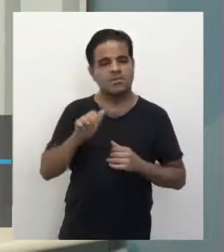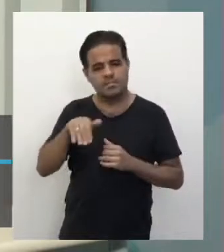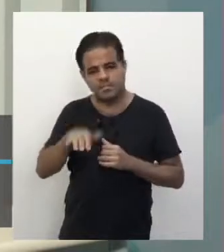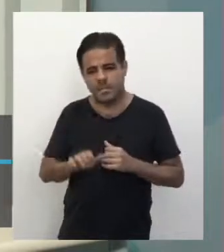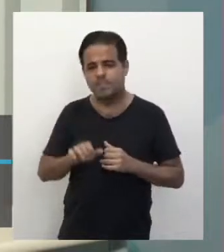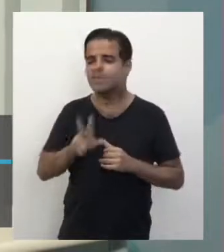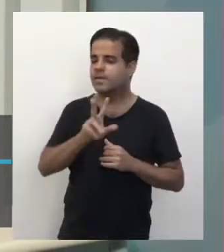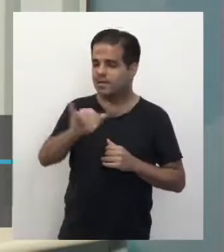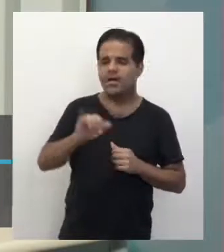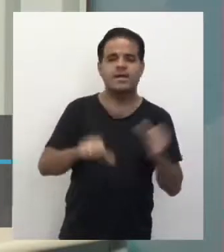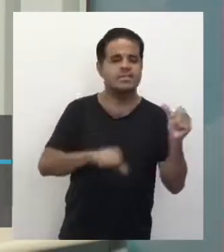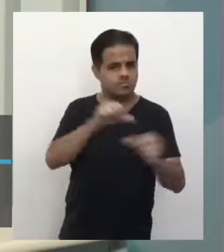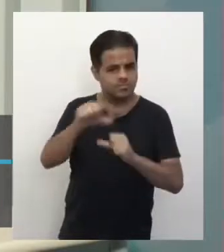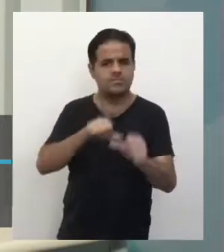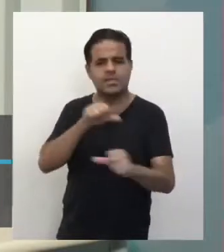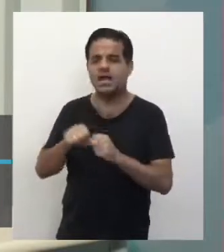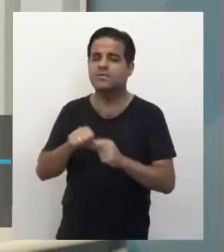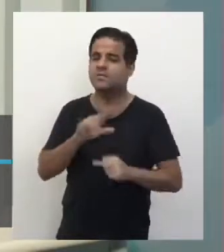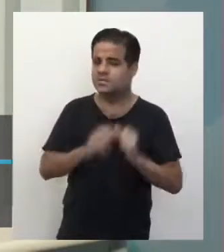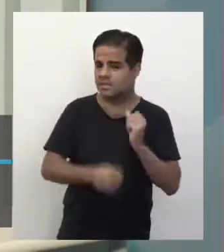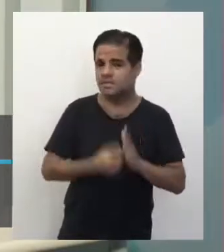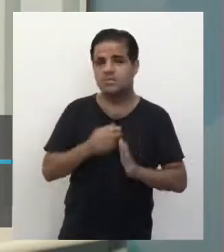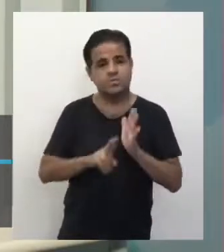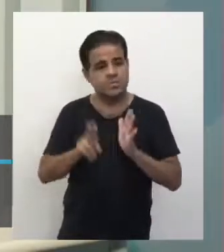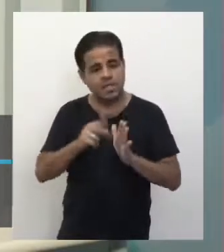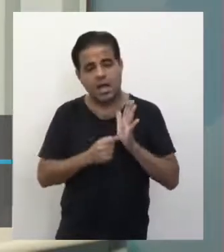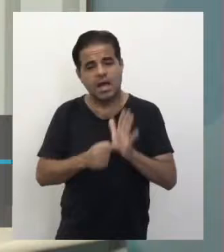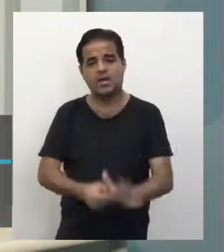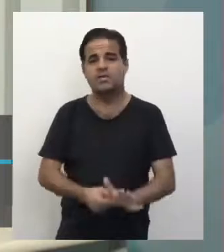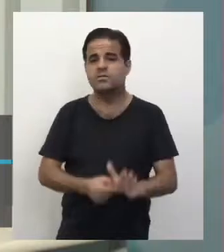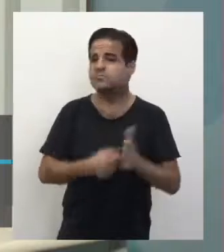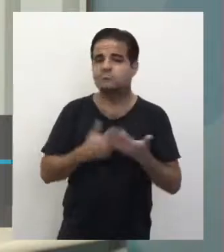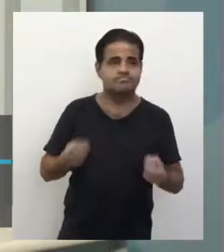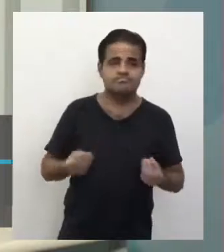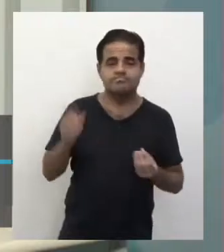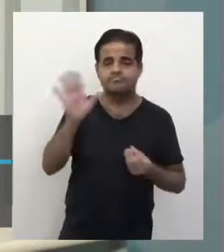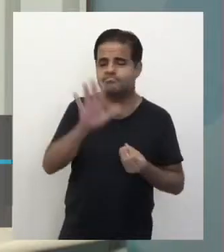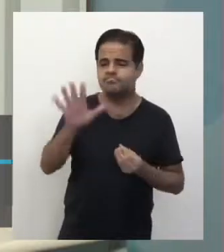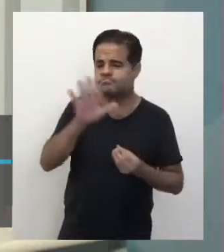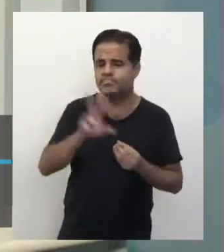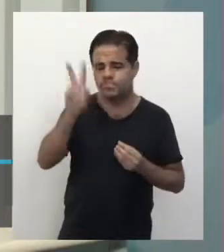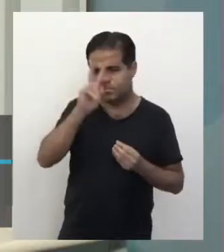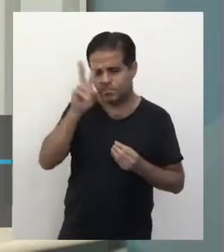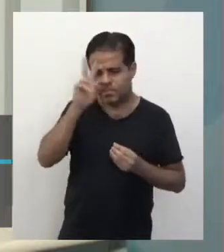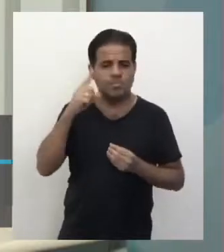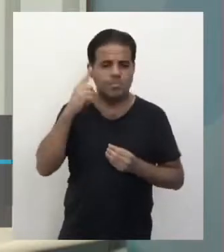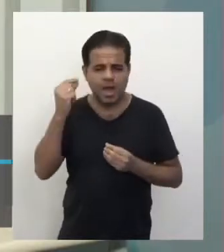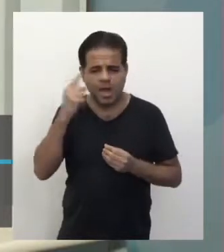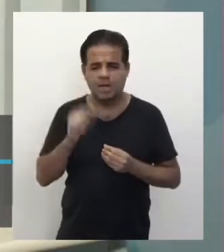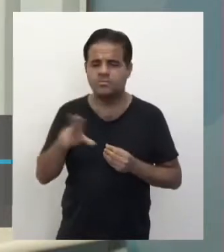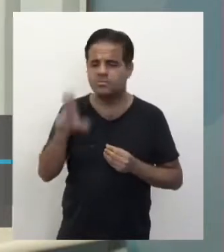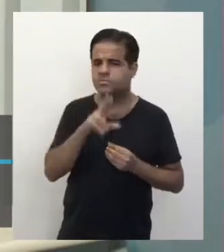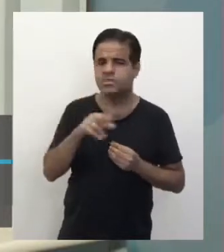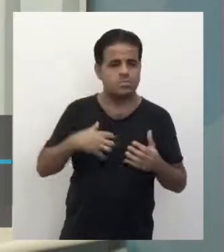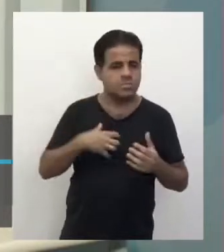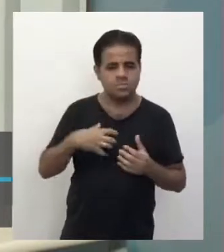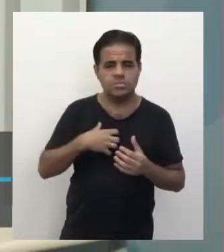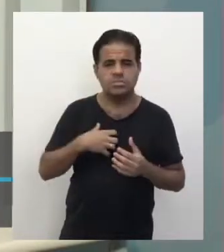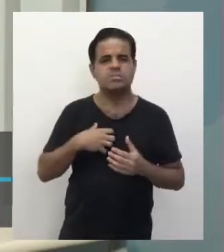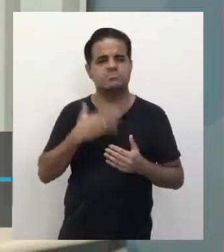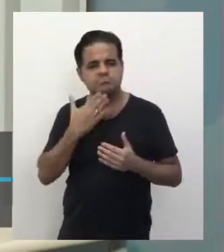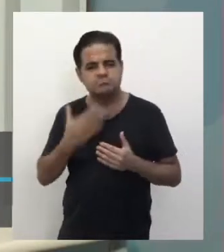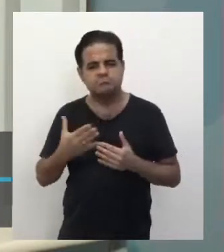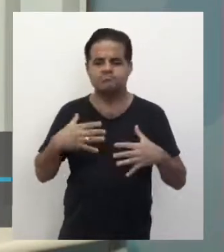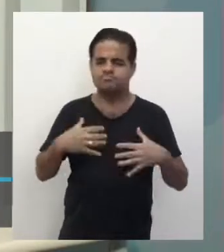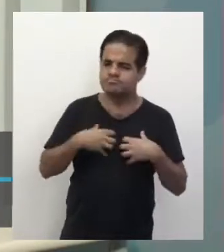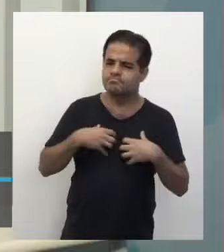ele vai sendo mudado. Às vezes ele era usado só, por exemplo, a imagem que eu lembro lá do gatinho, ele era usado no sentido de pidão, no